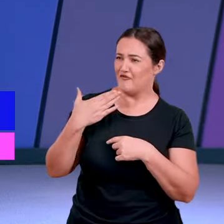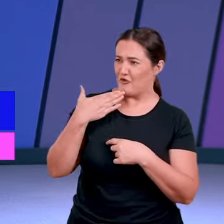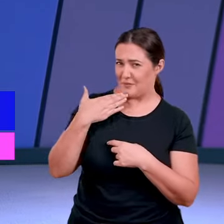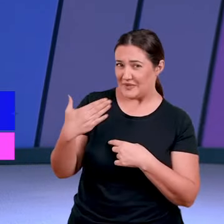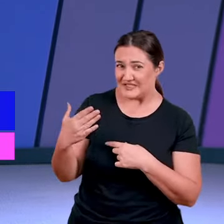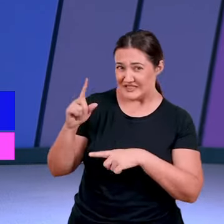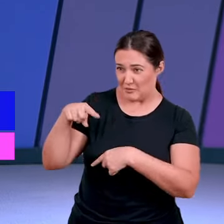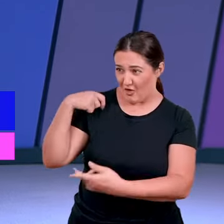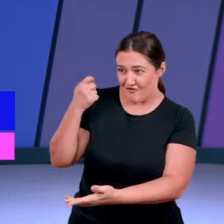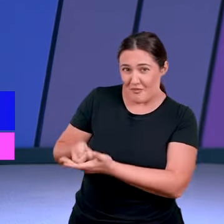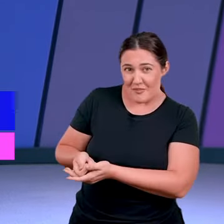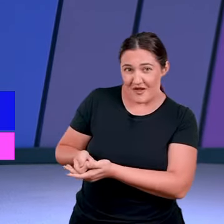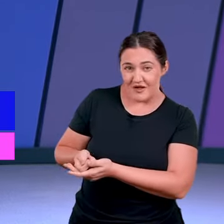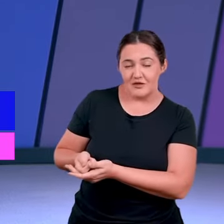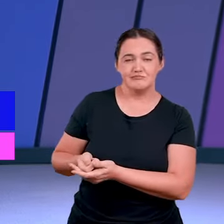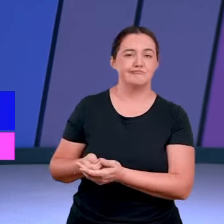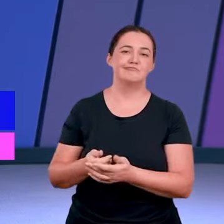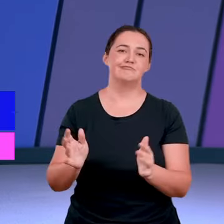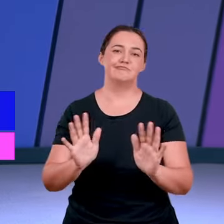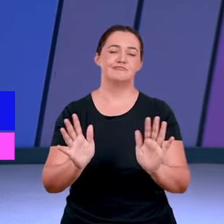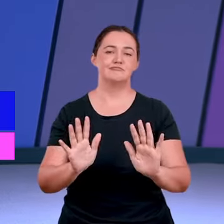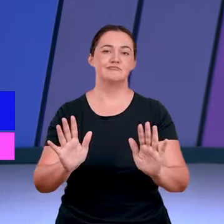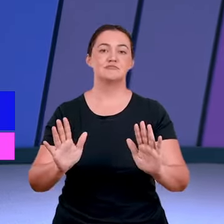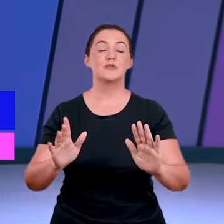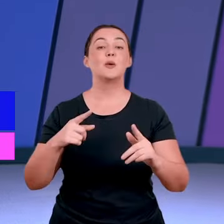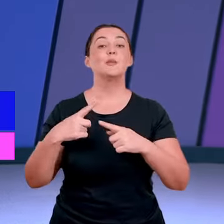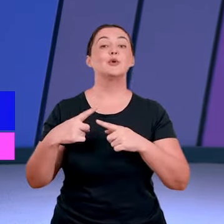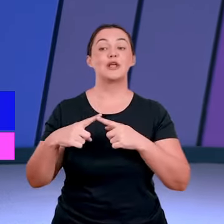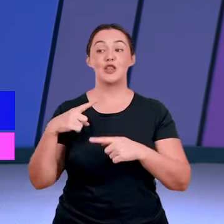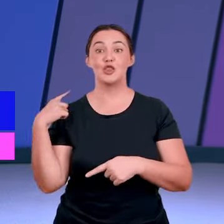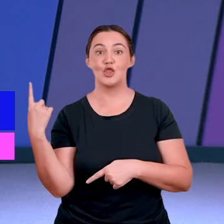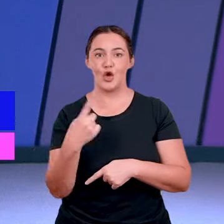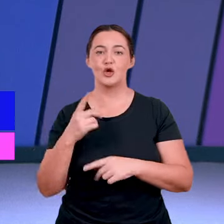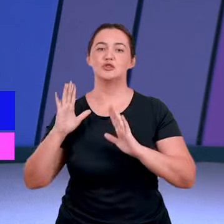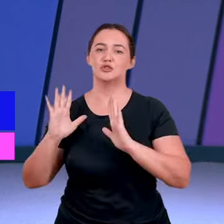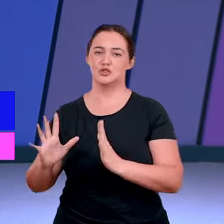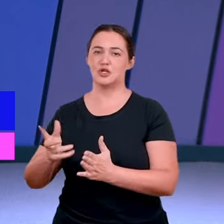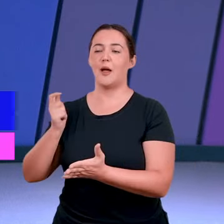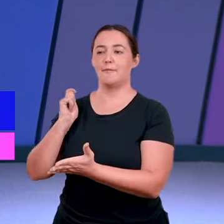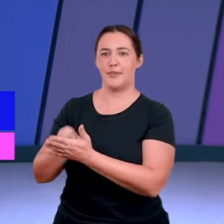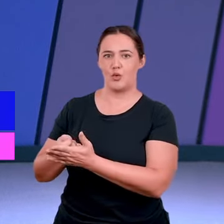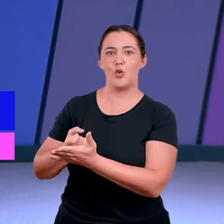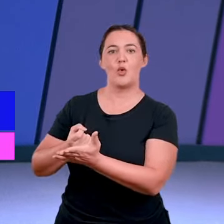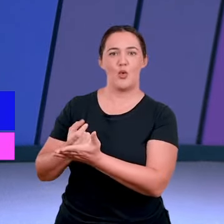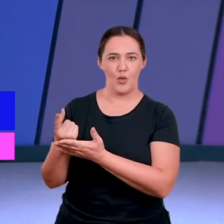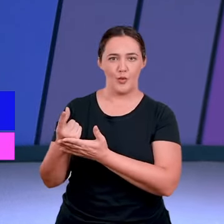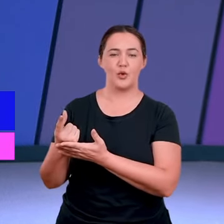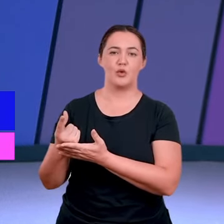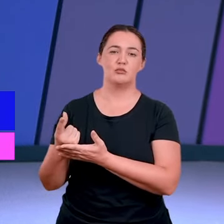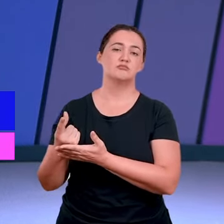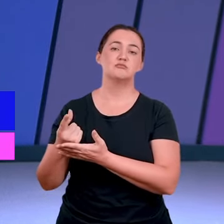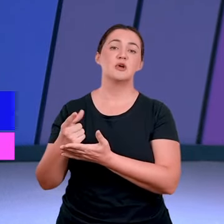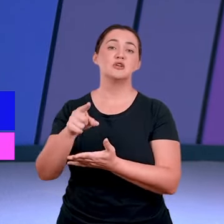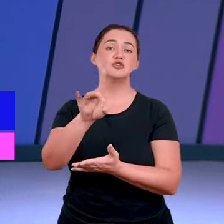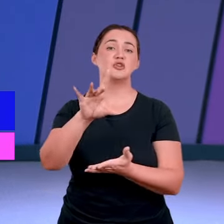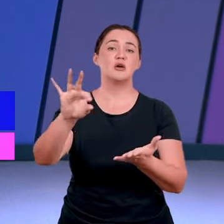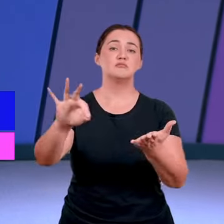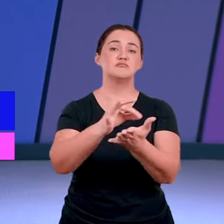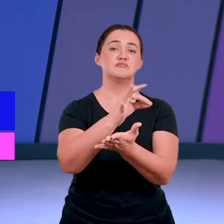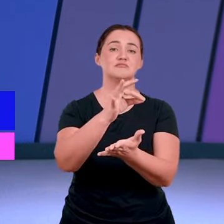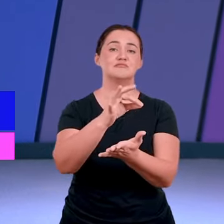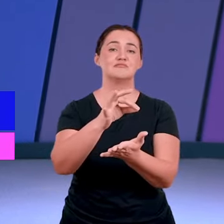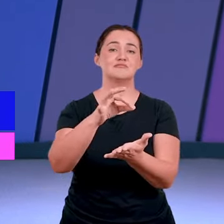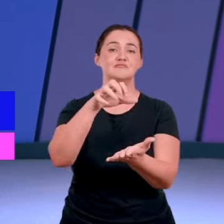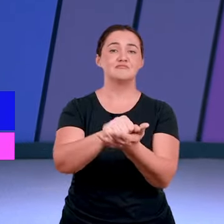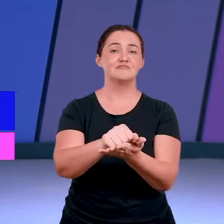Não, não tem que pagar, porque a Escola Bíblica do Novo Tempo tem matrículas abertas todo ano e você não